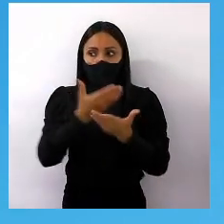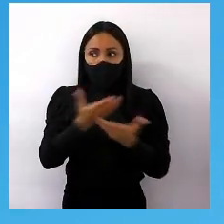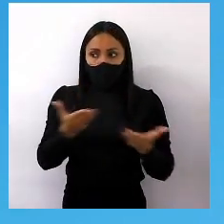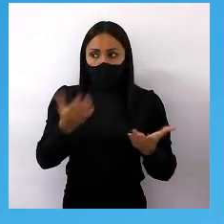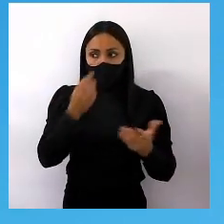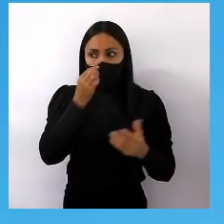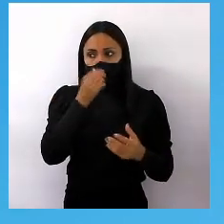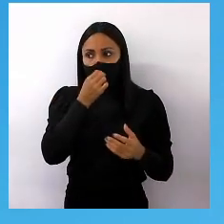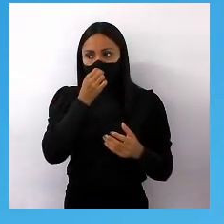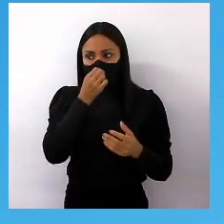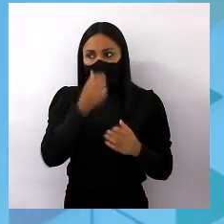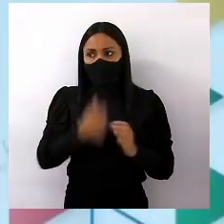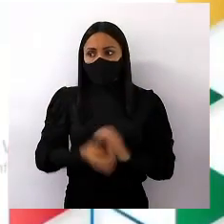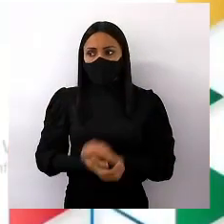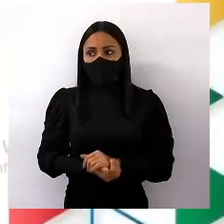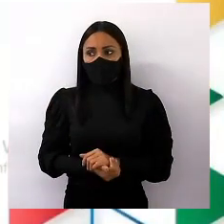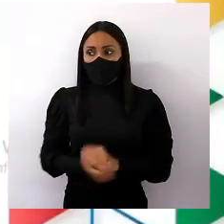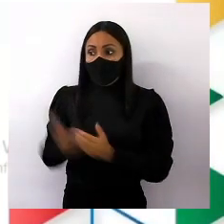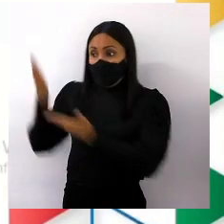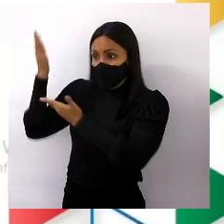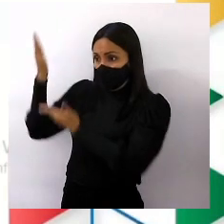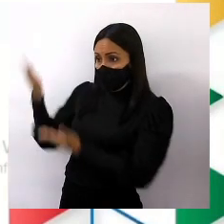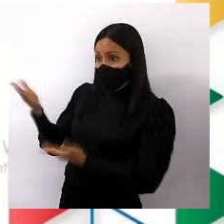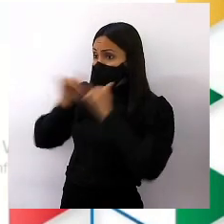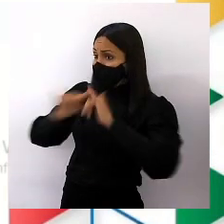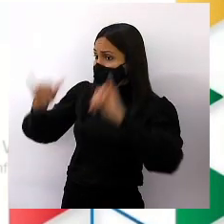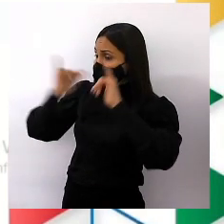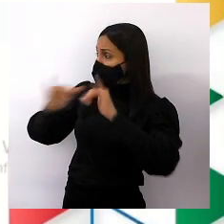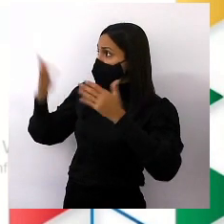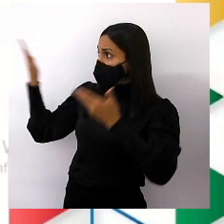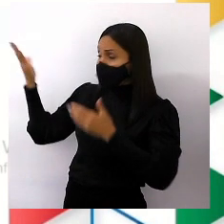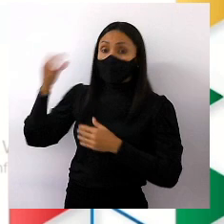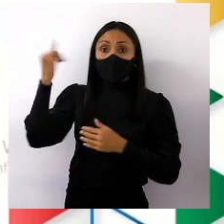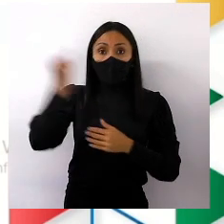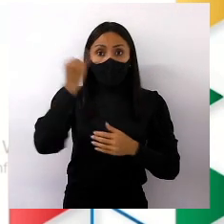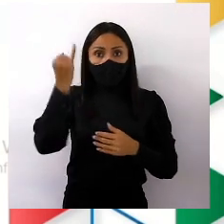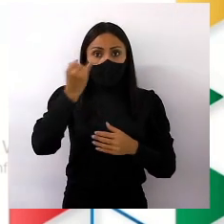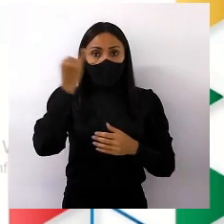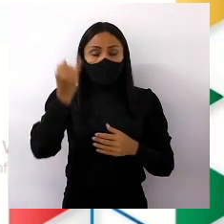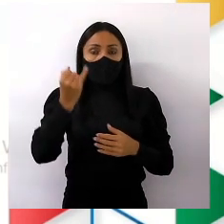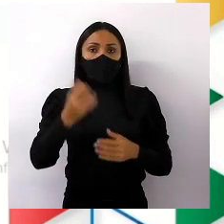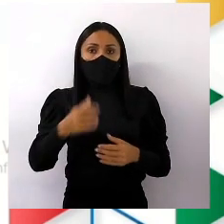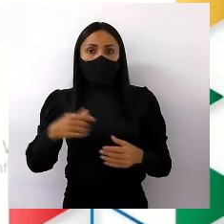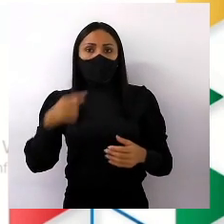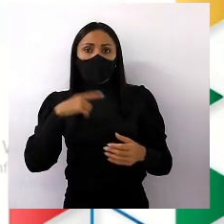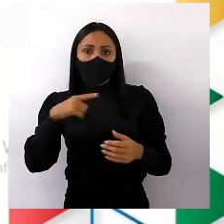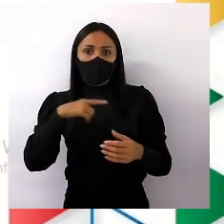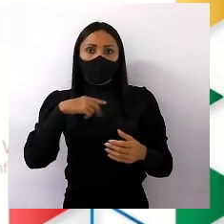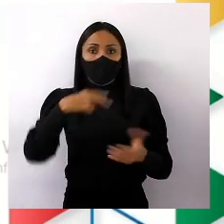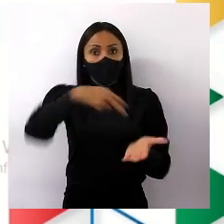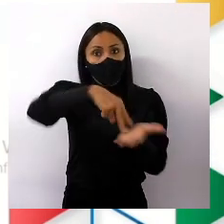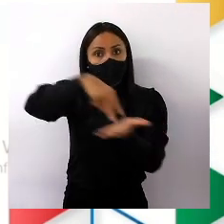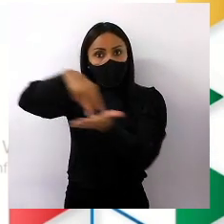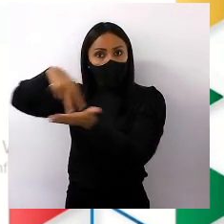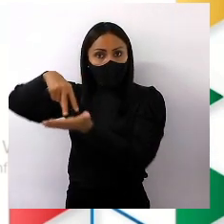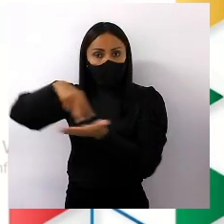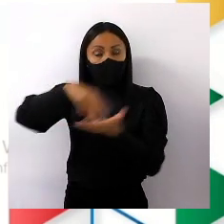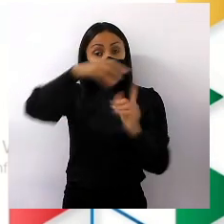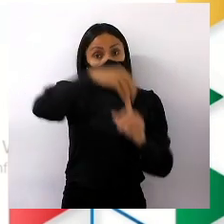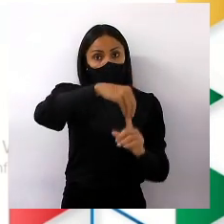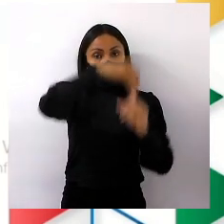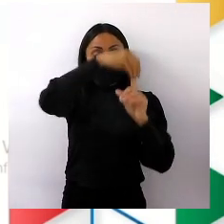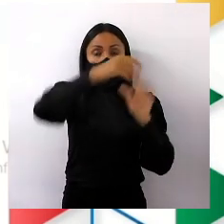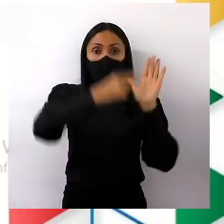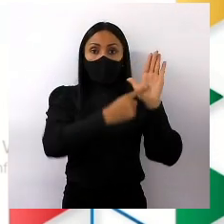uma informação importante sobre o Balé Popular do Recife, que existe um elenco principal, que é esse grupo que se